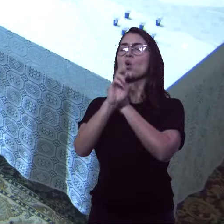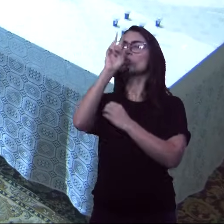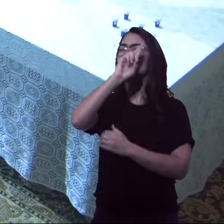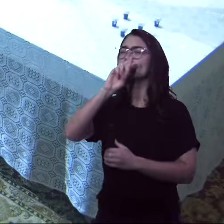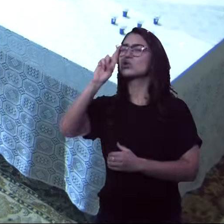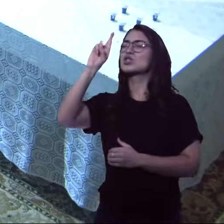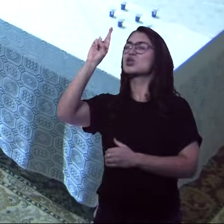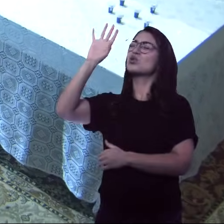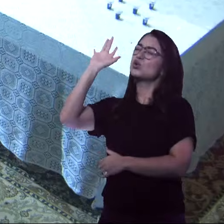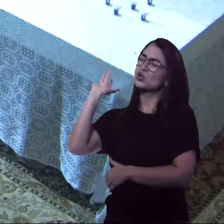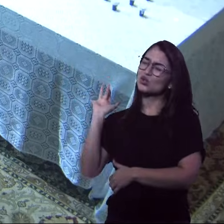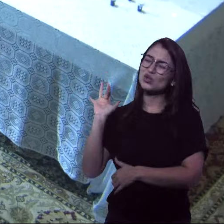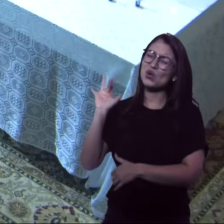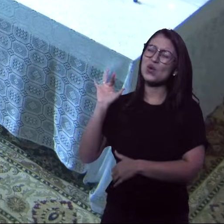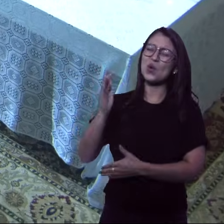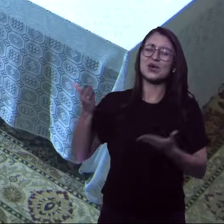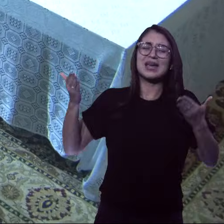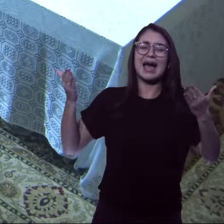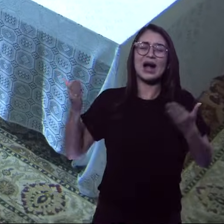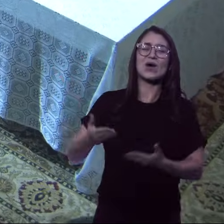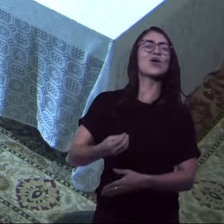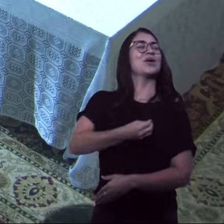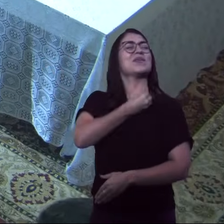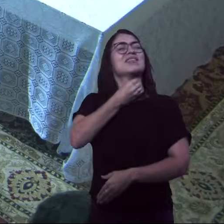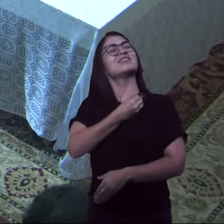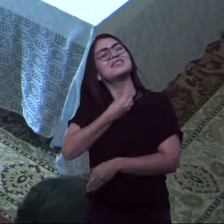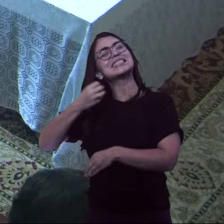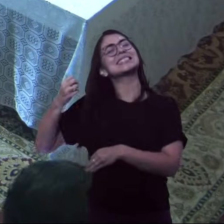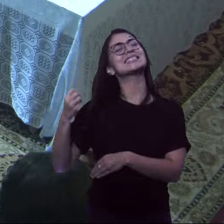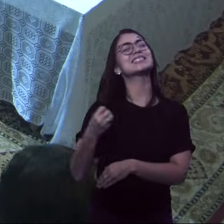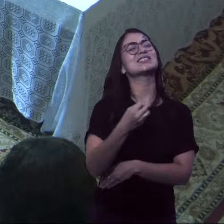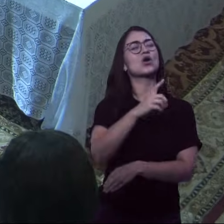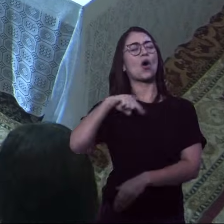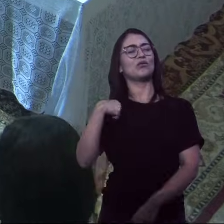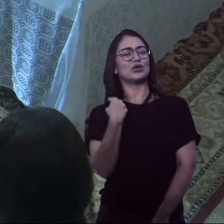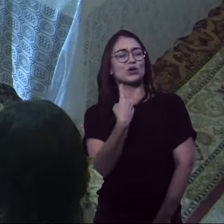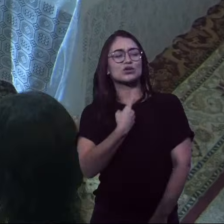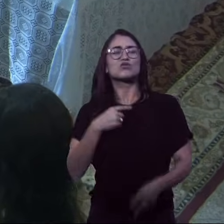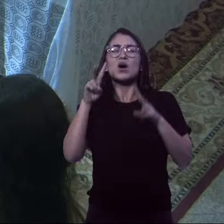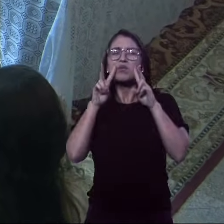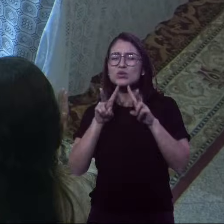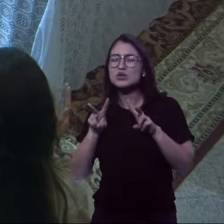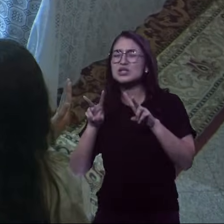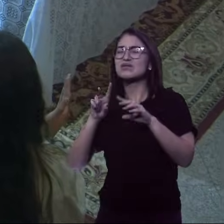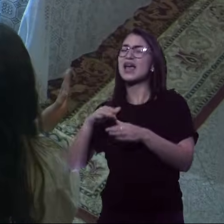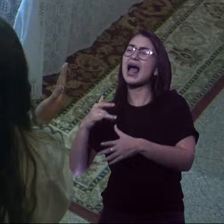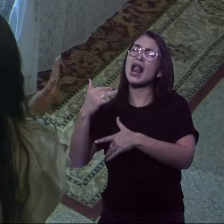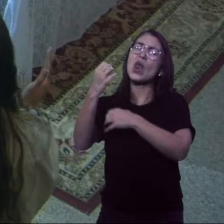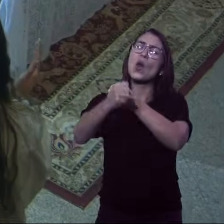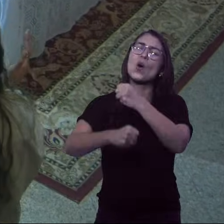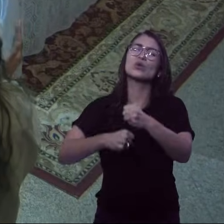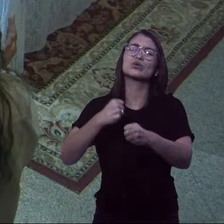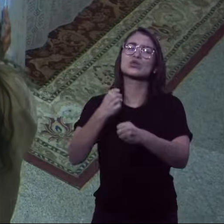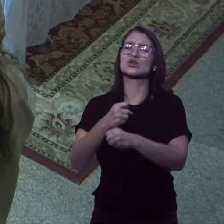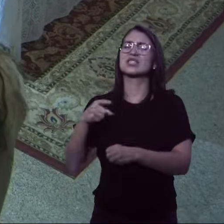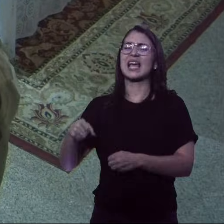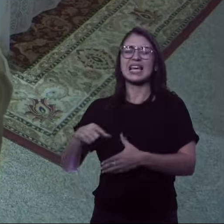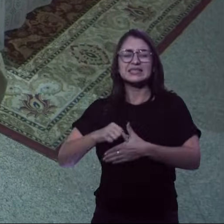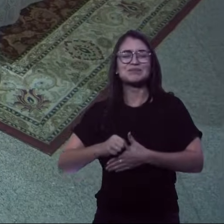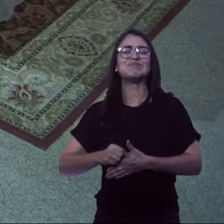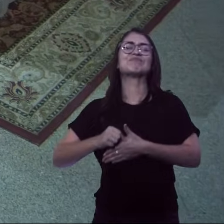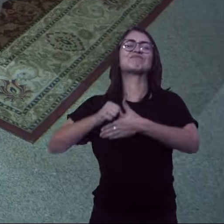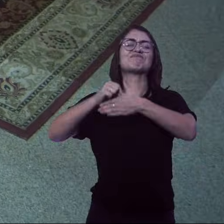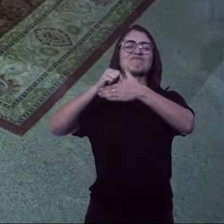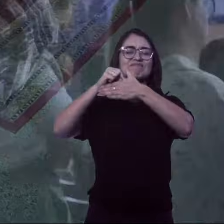o visitou e ele se tornou uma nova pessoa. E nós vamos ver, Deus, daqui uns anos o Júnior liderando